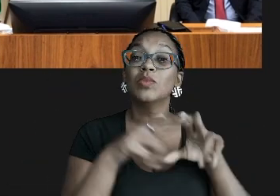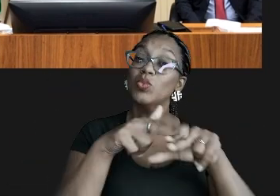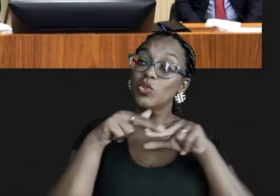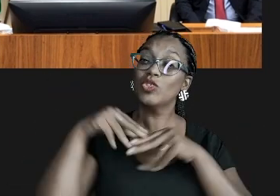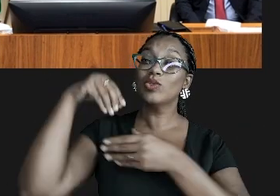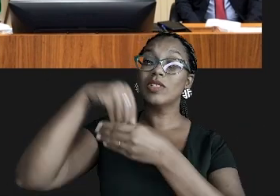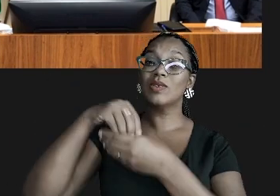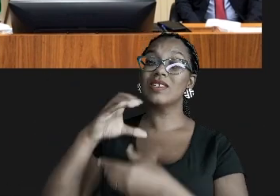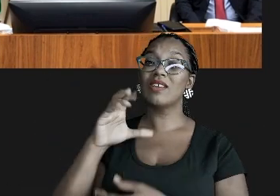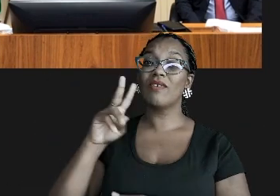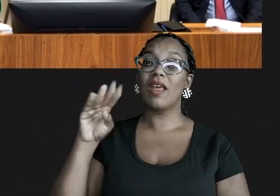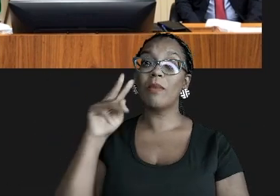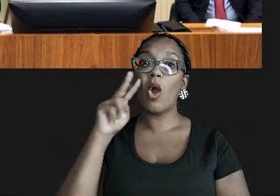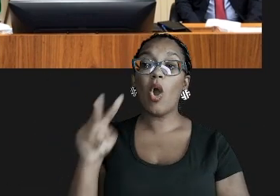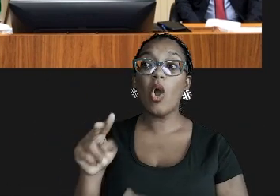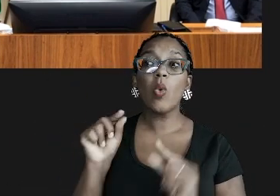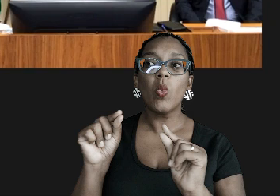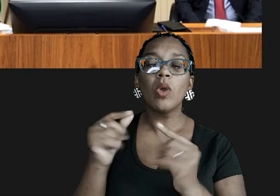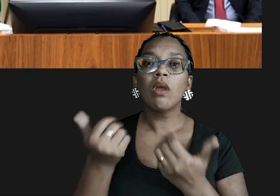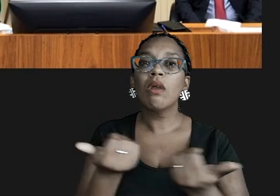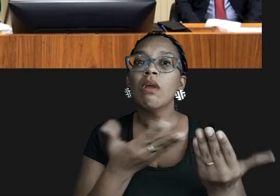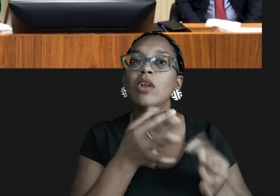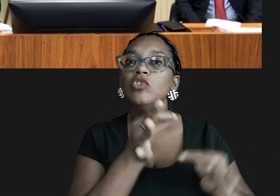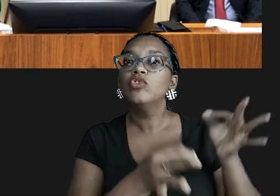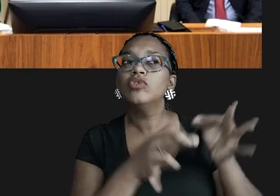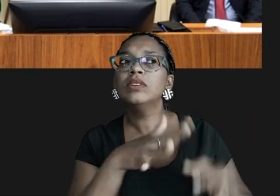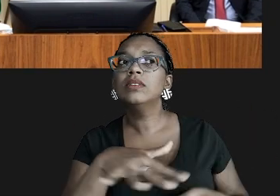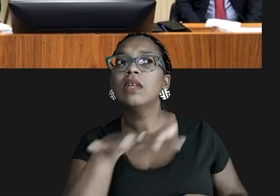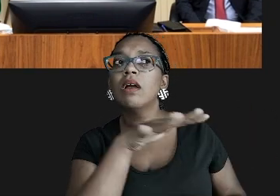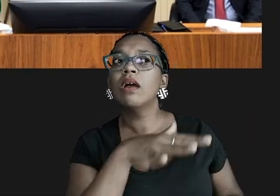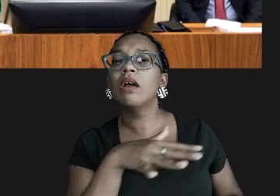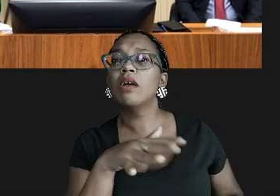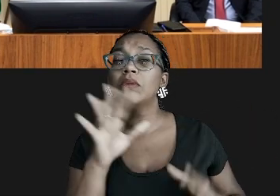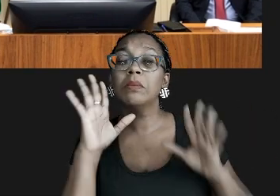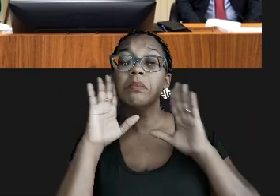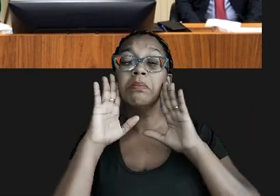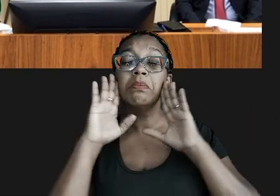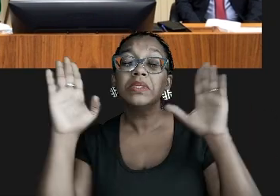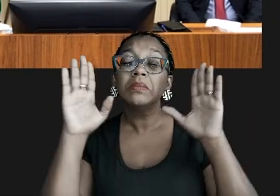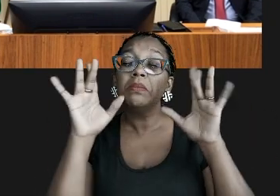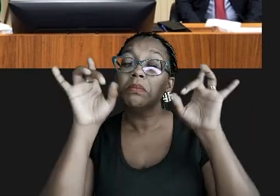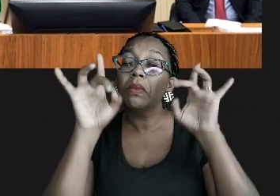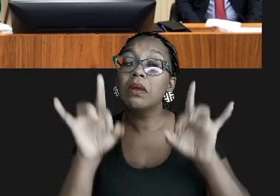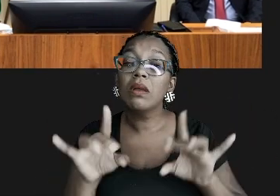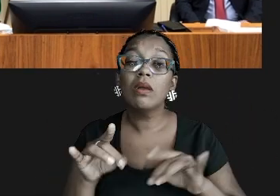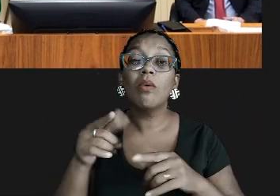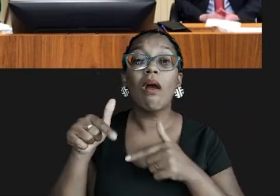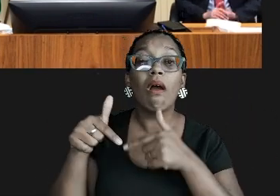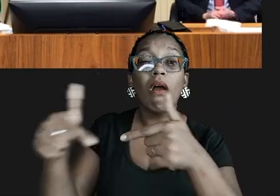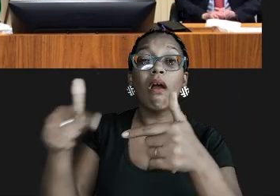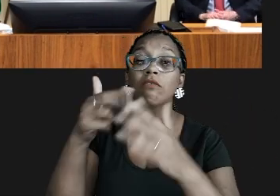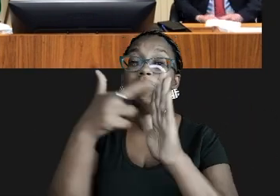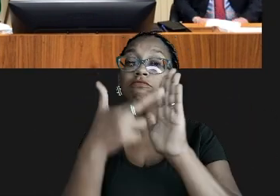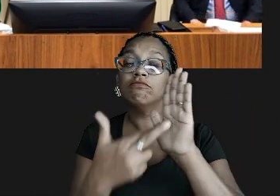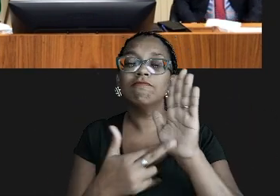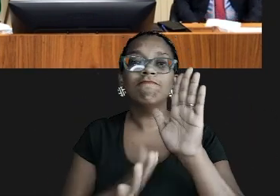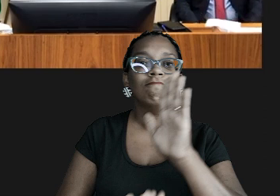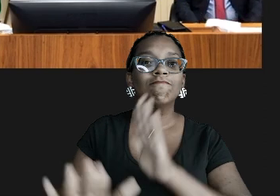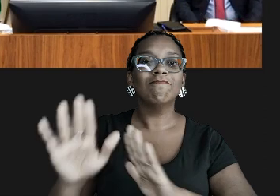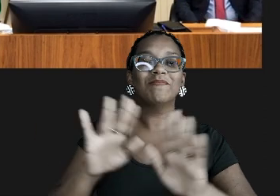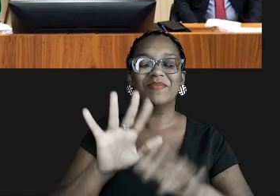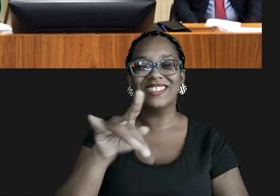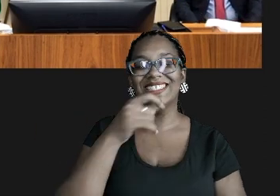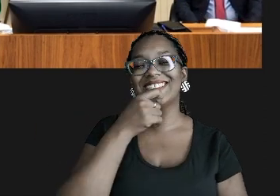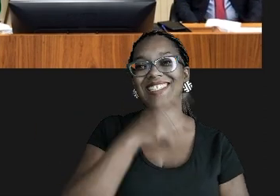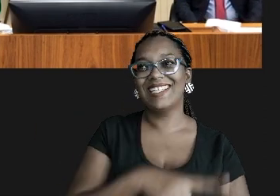nós devemos a gente olha muito para o que faz o judiciário Especialmente na nossa atuação sancionadora quando a gente tem alguns cuidados e assim